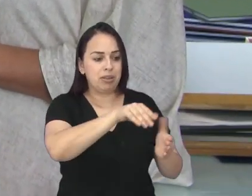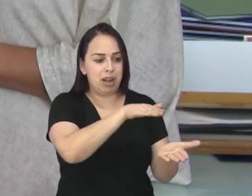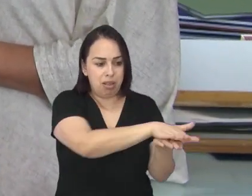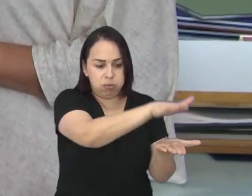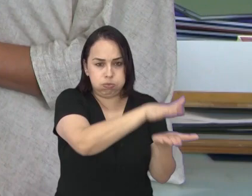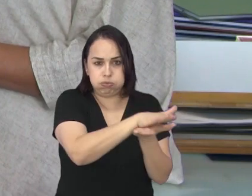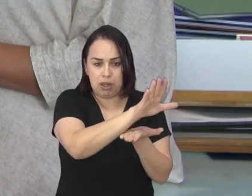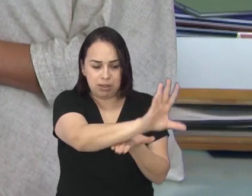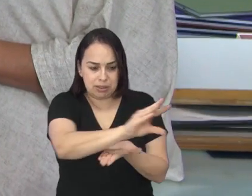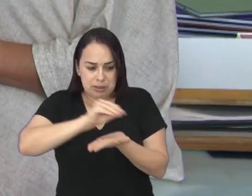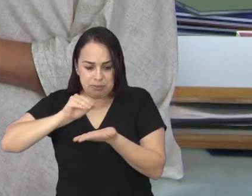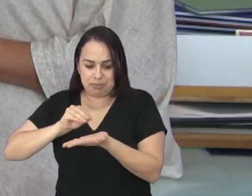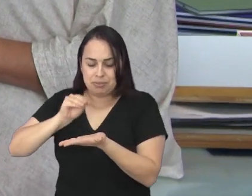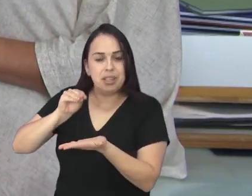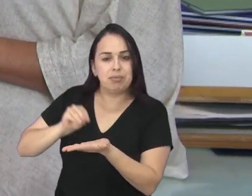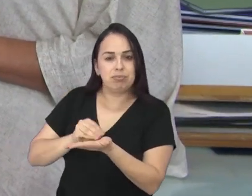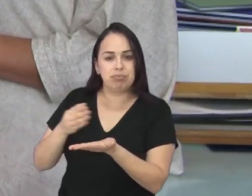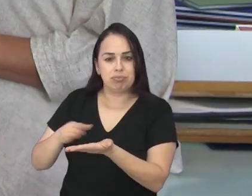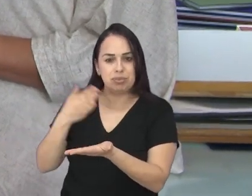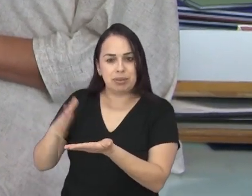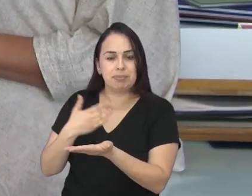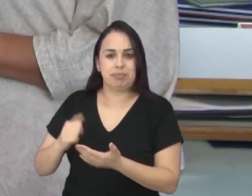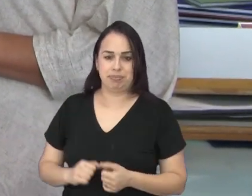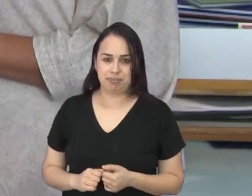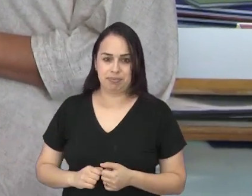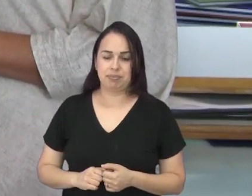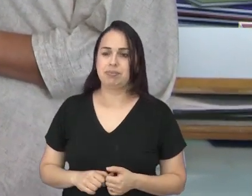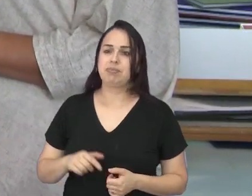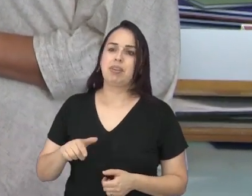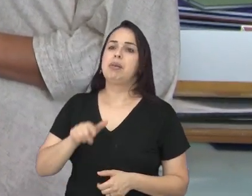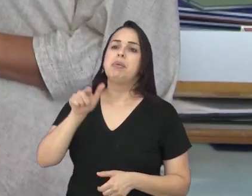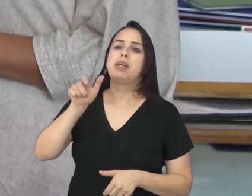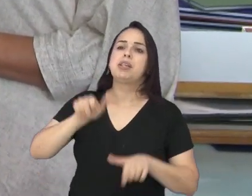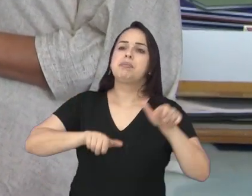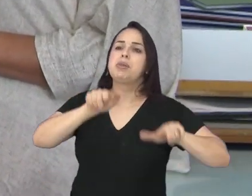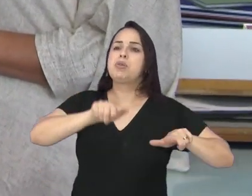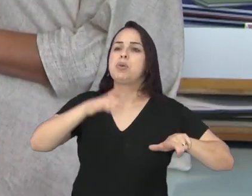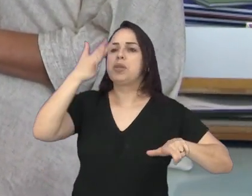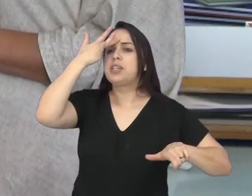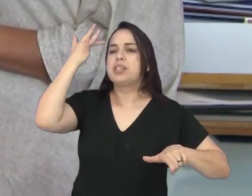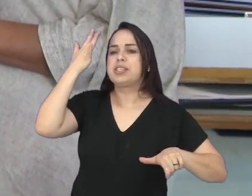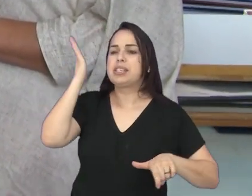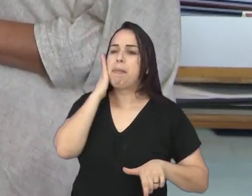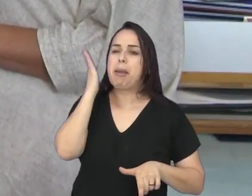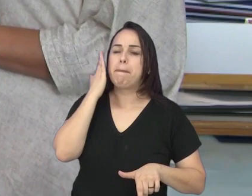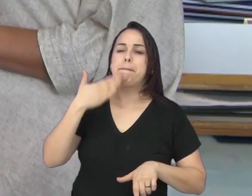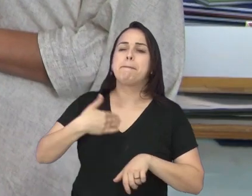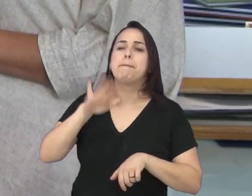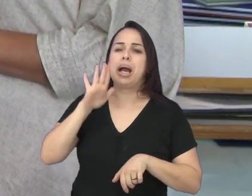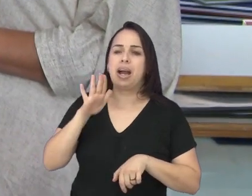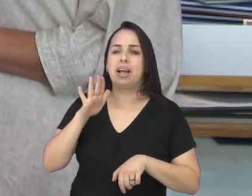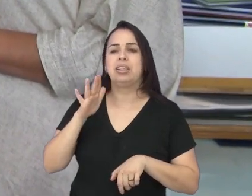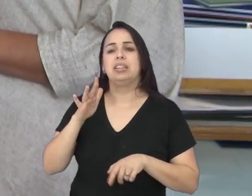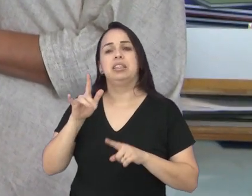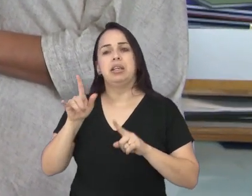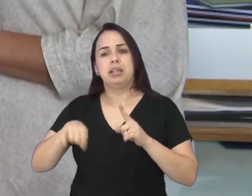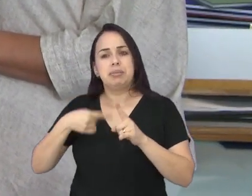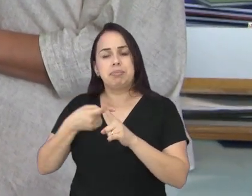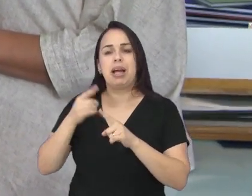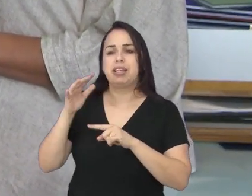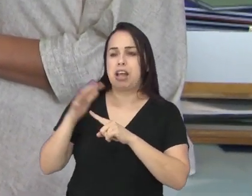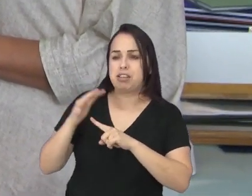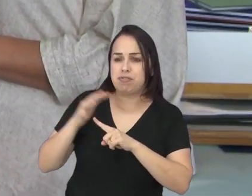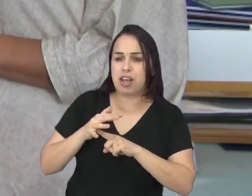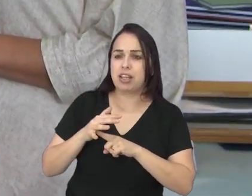impressas pelos nossos artistas aqui. Para o pessoal saber mais sobre o trabalho do ateliê, da feira, né, a